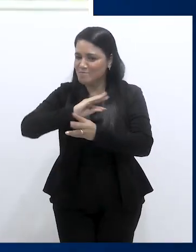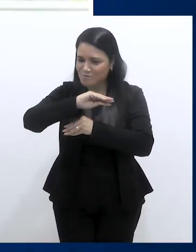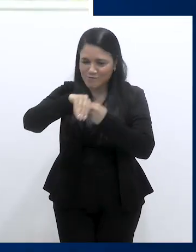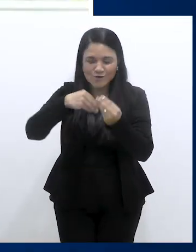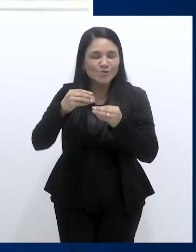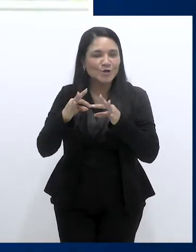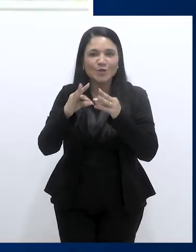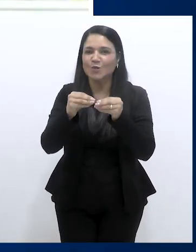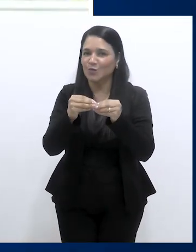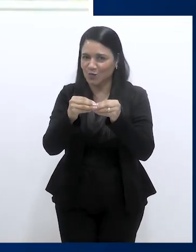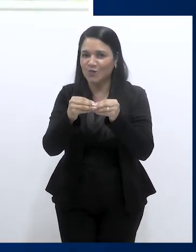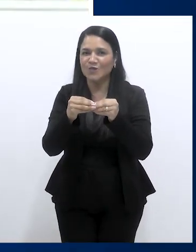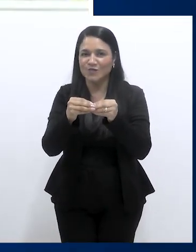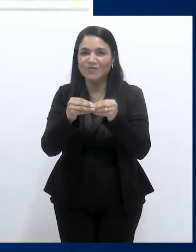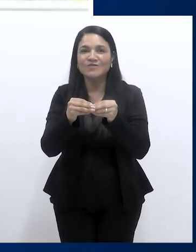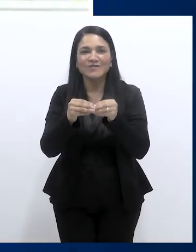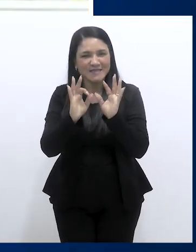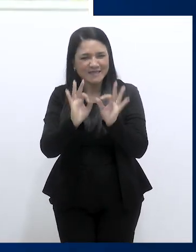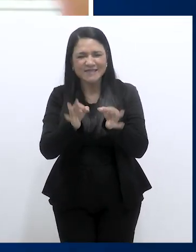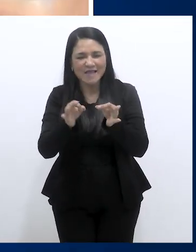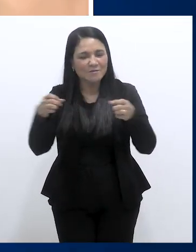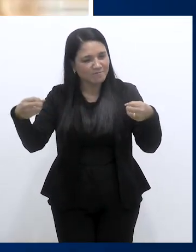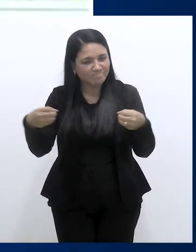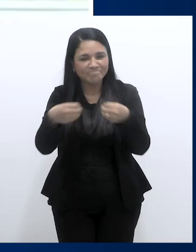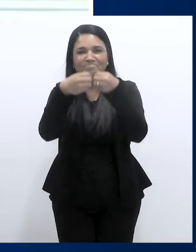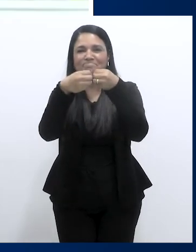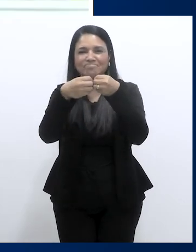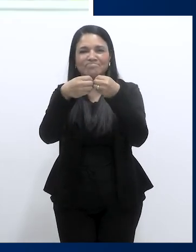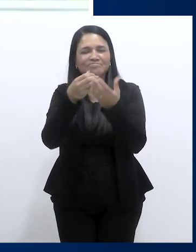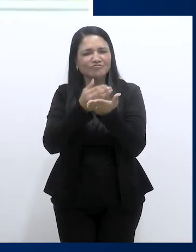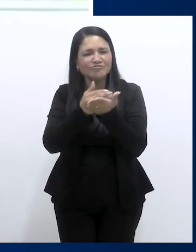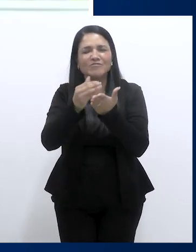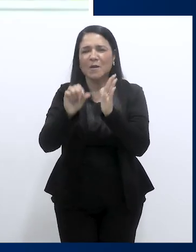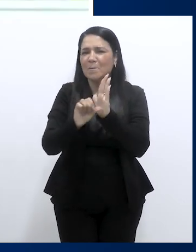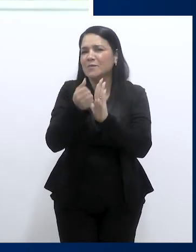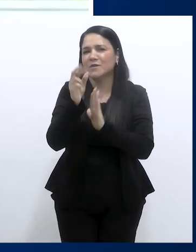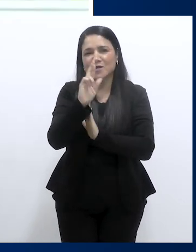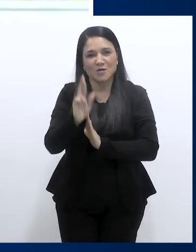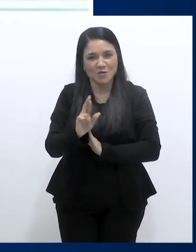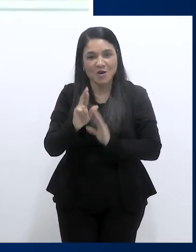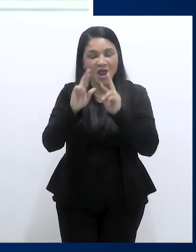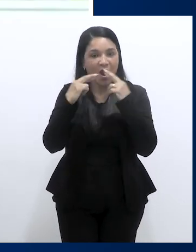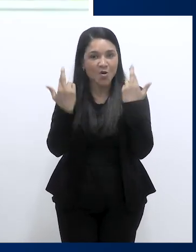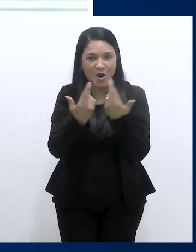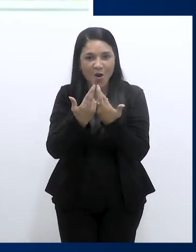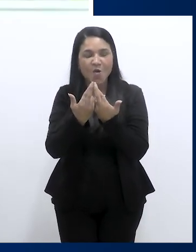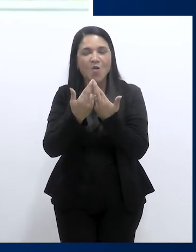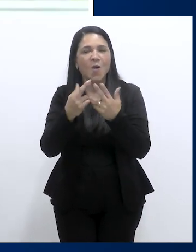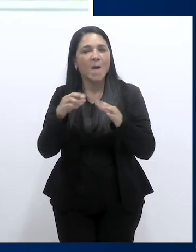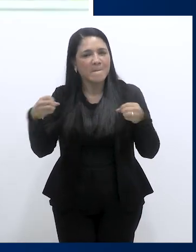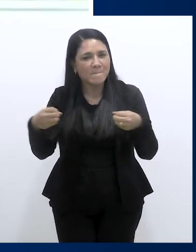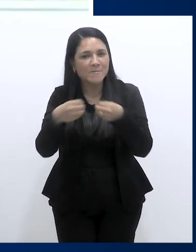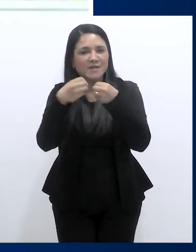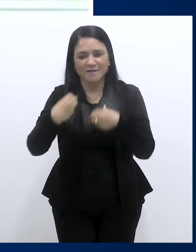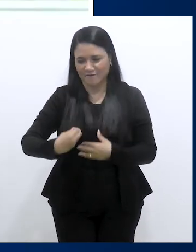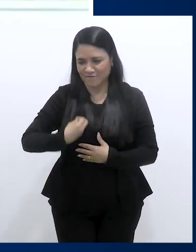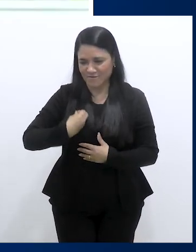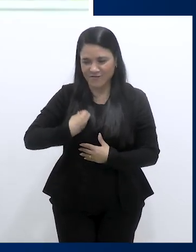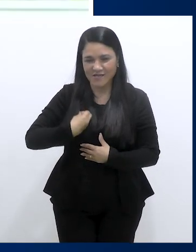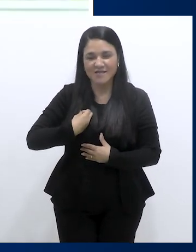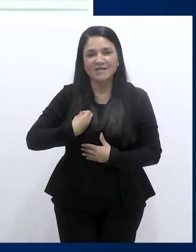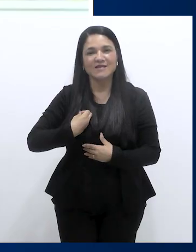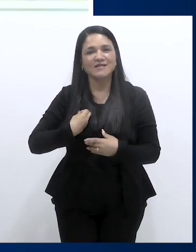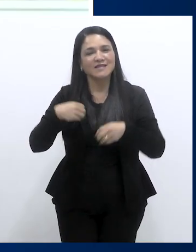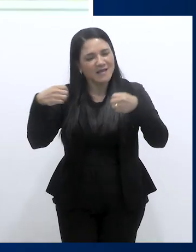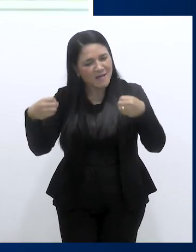é um pouco de tudo isso. E é isso, a gente sempre brindou, desde o começo. Ai, a gente brindava, brindamos a vida,